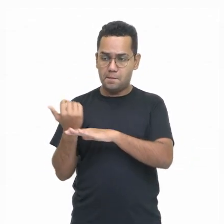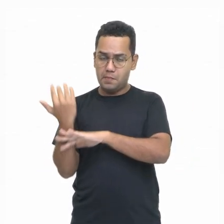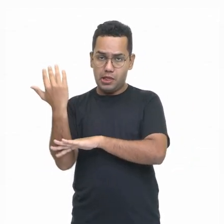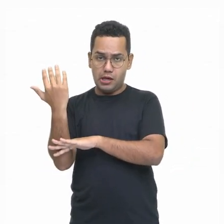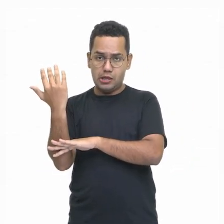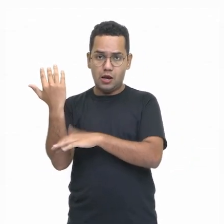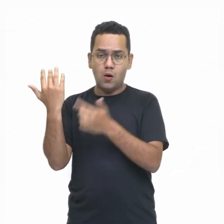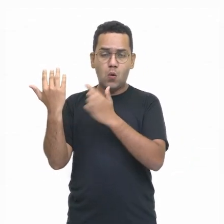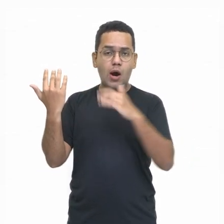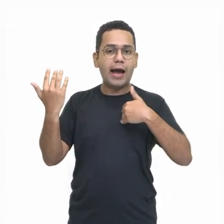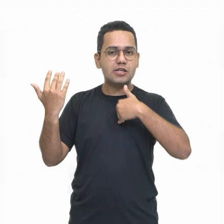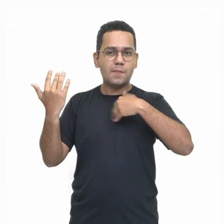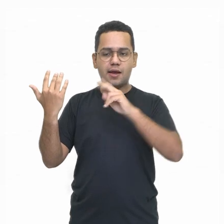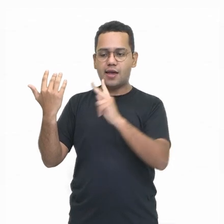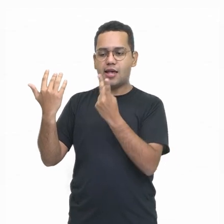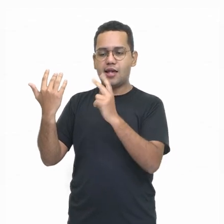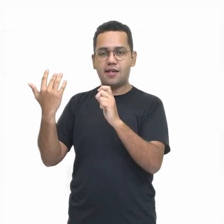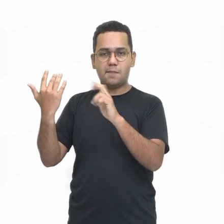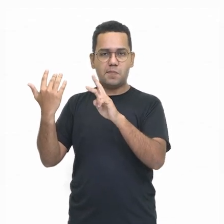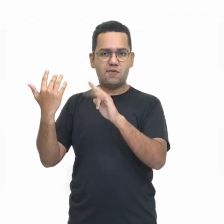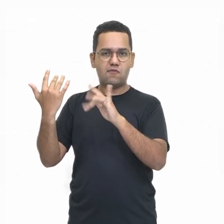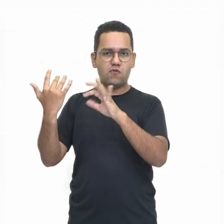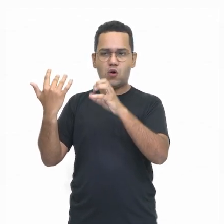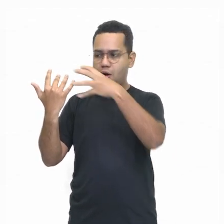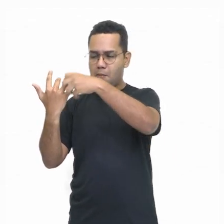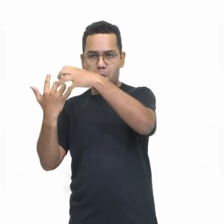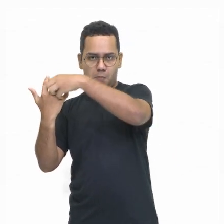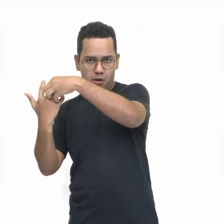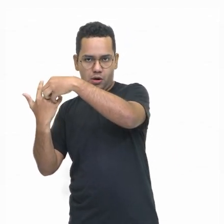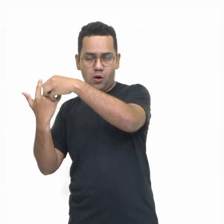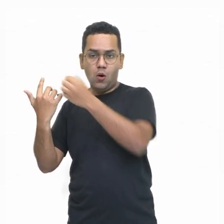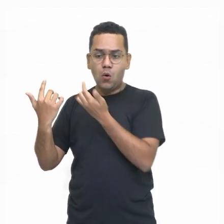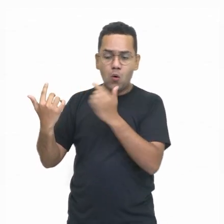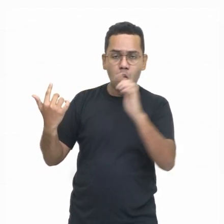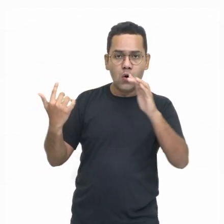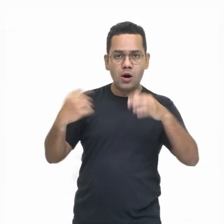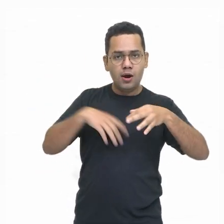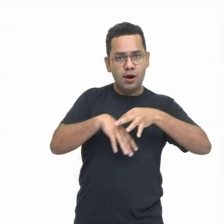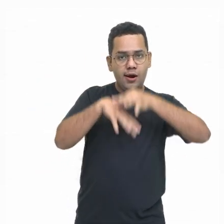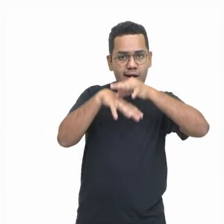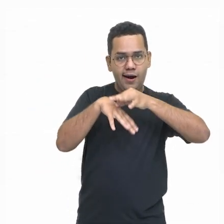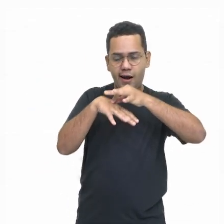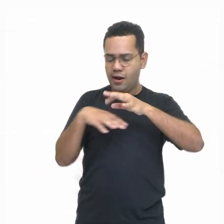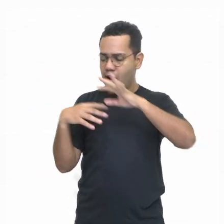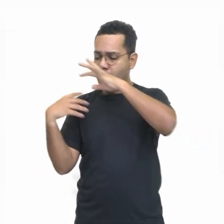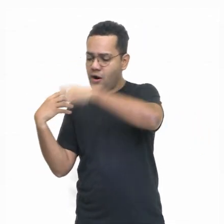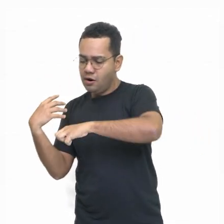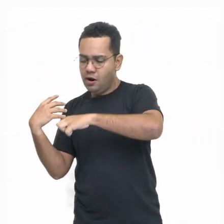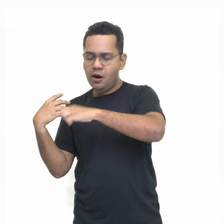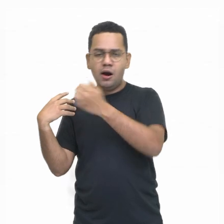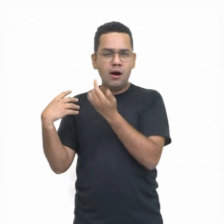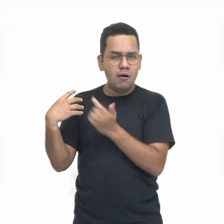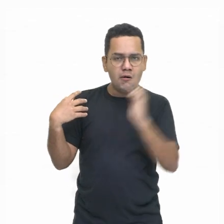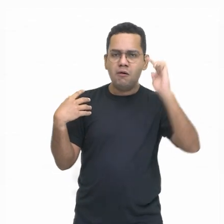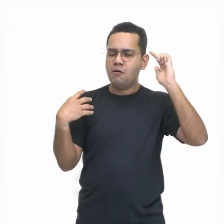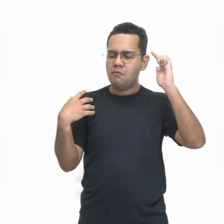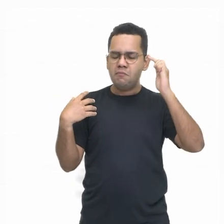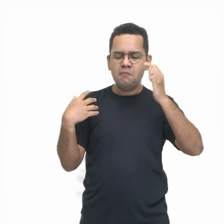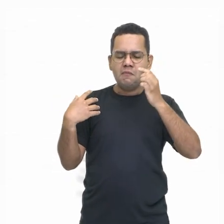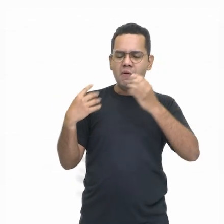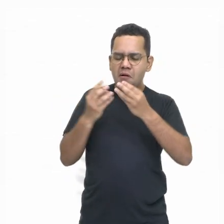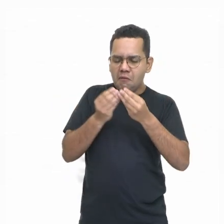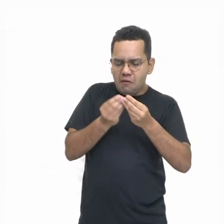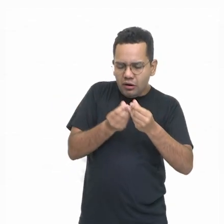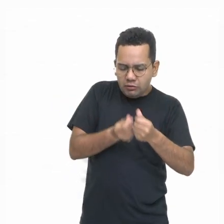de plantas, consumidores secundários, consumidores terciários e também os